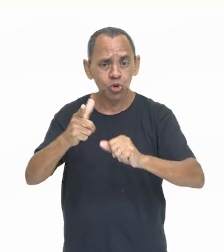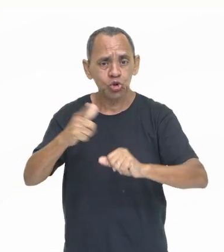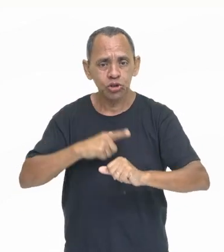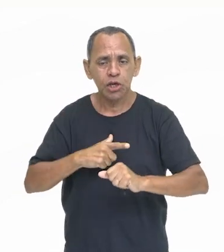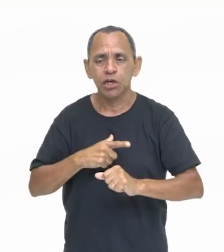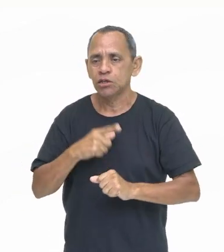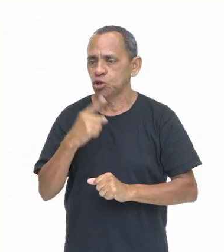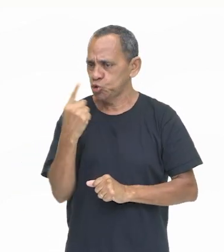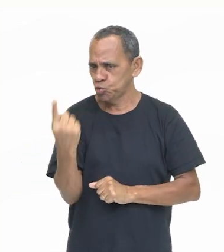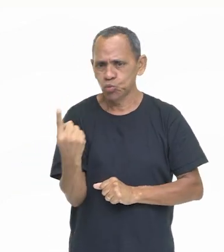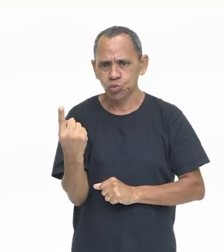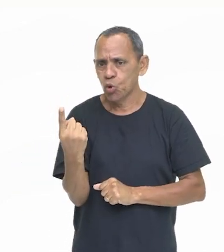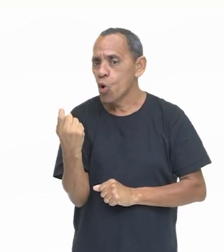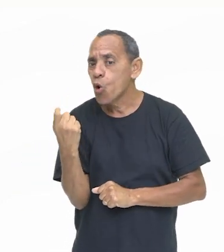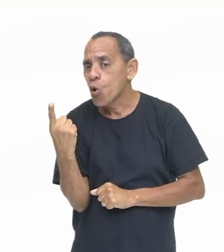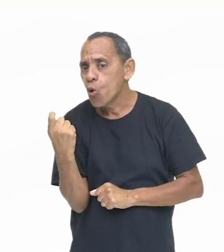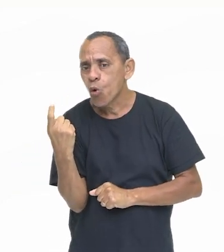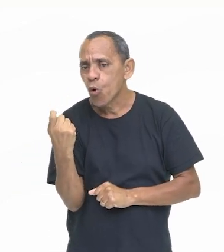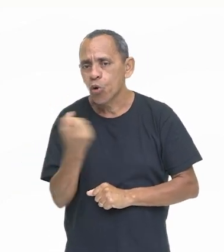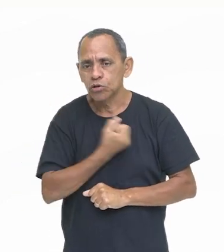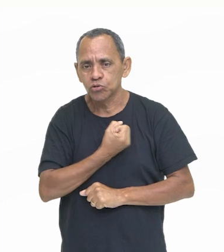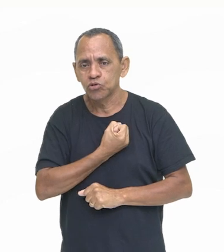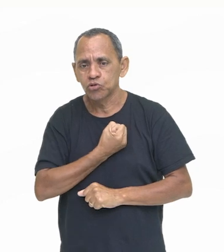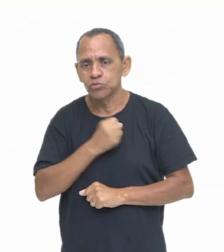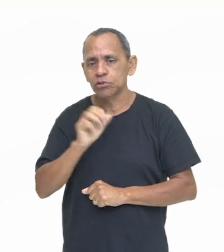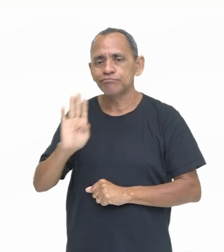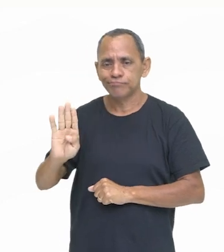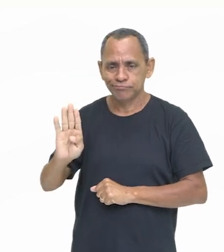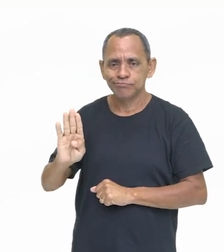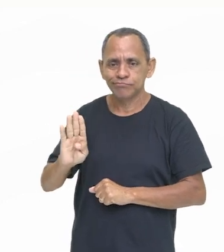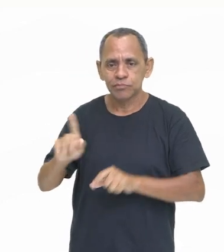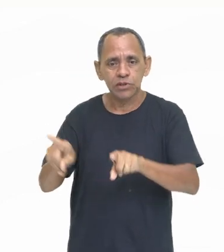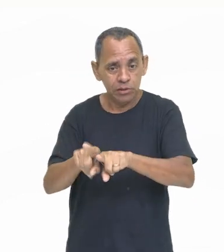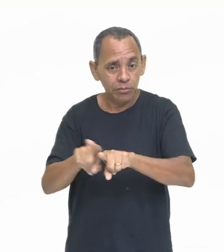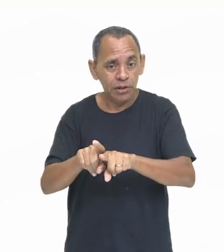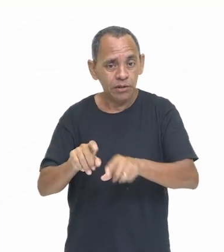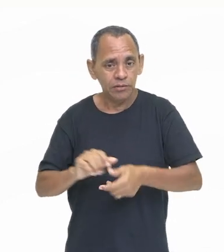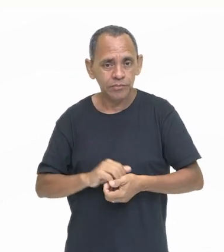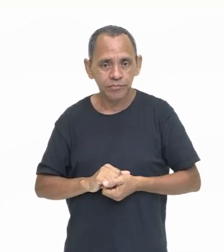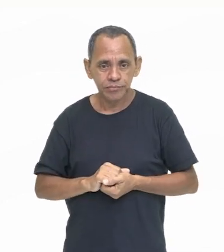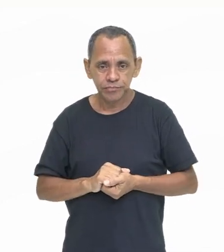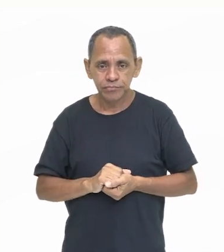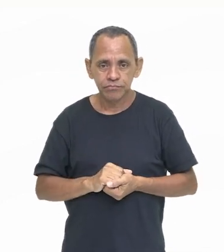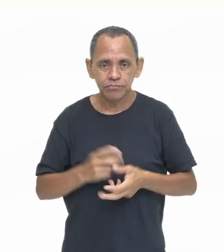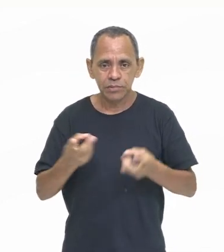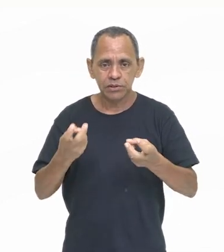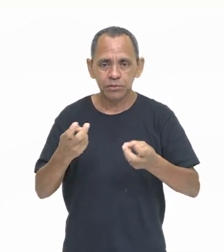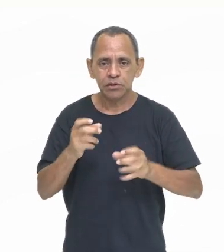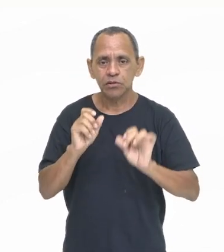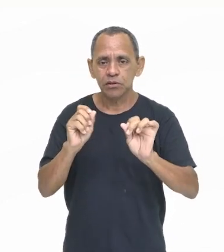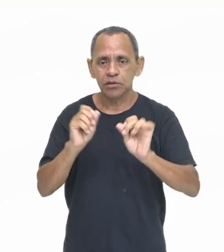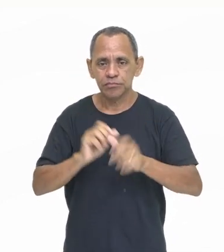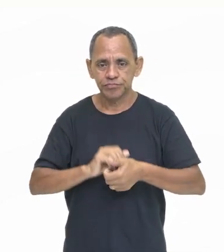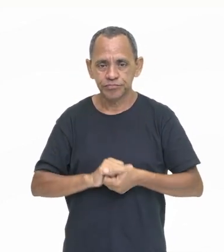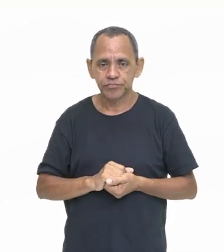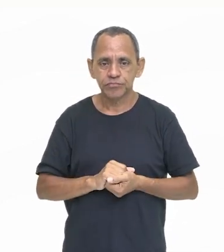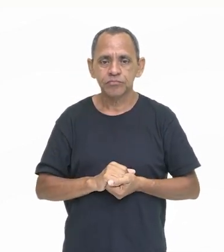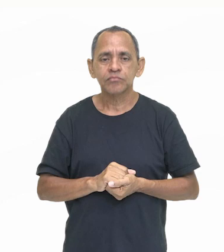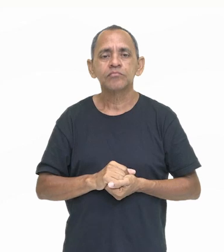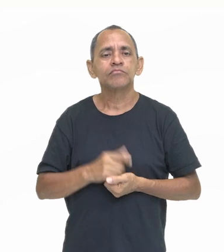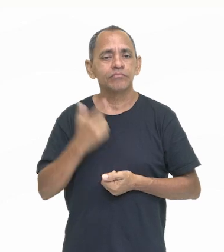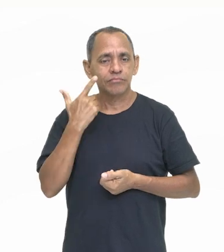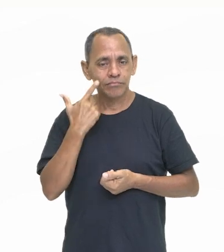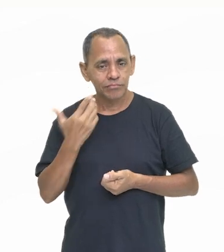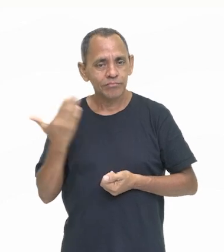possuem um único correspondente em B? Sim, também, tá? Então, o menos